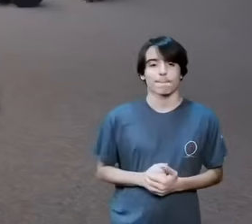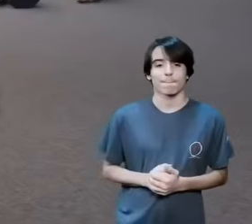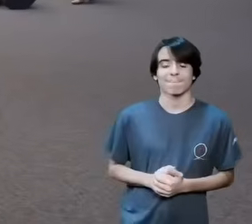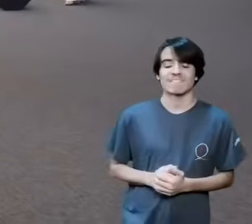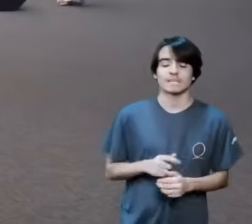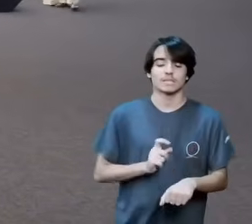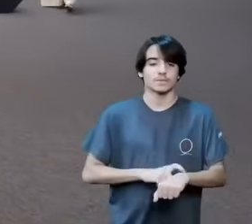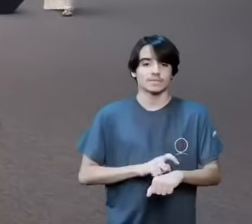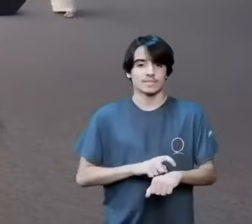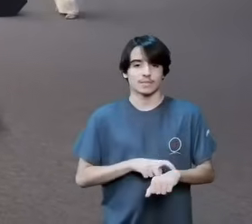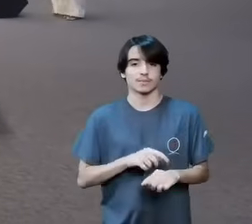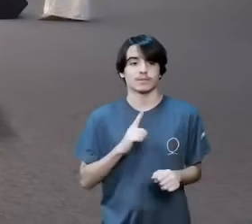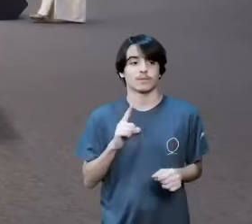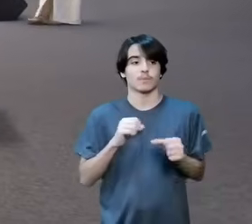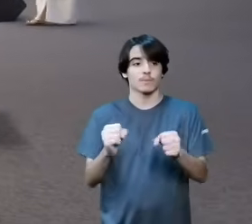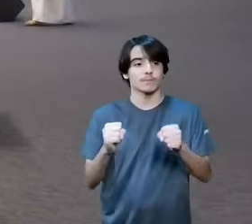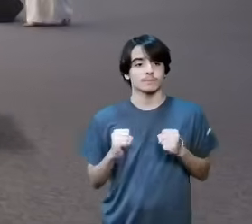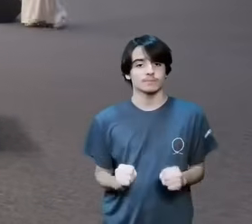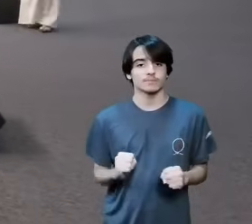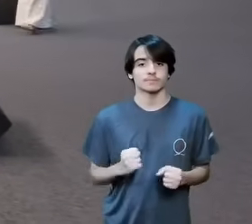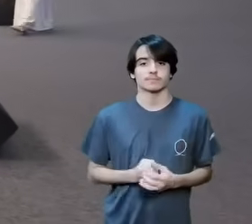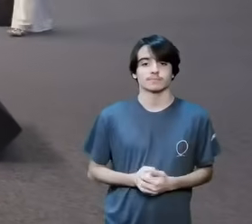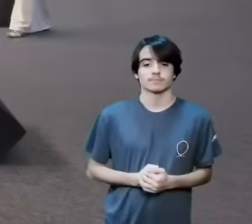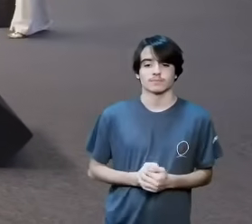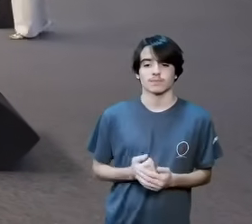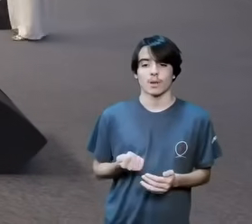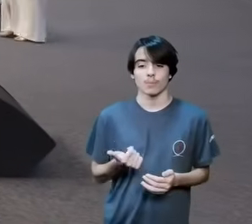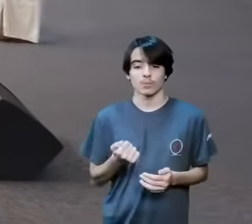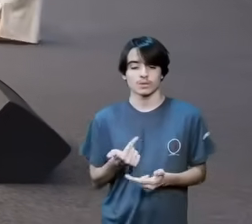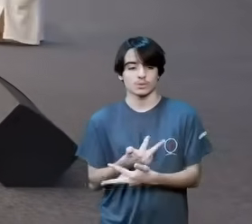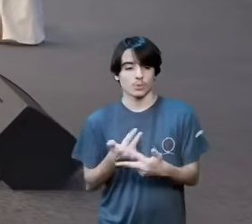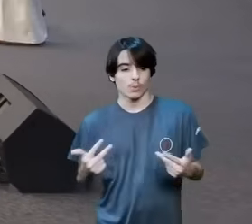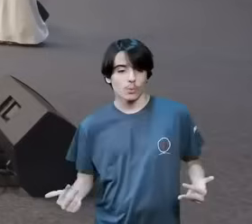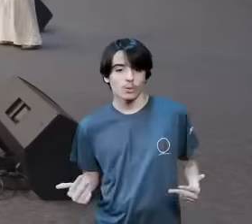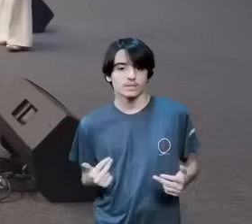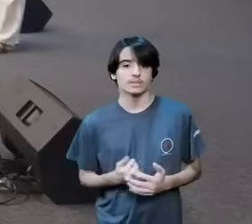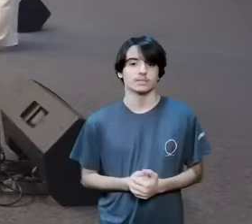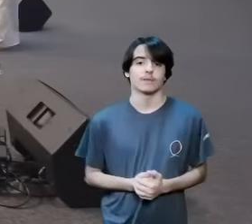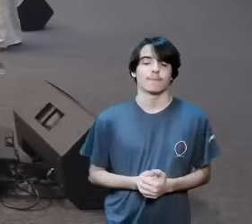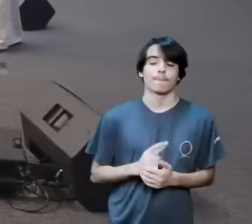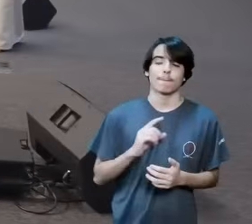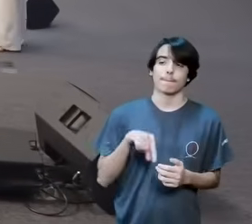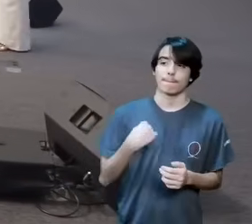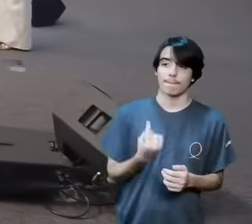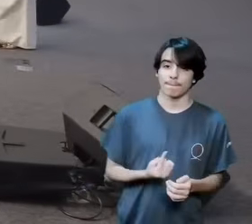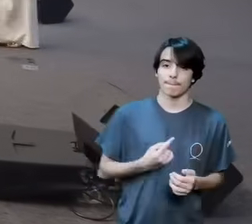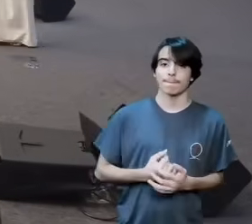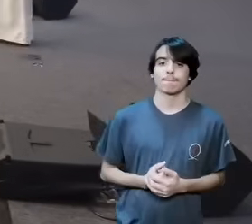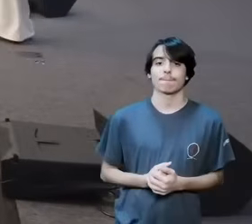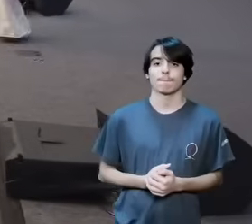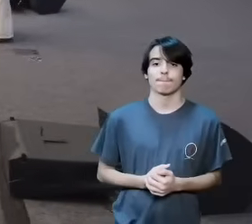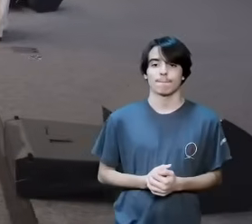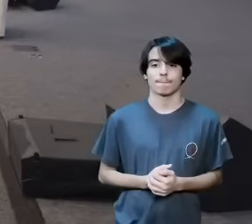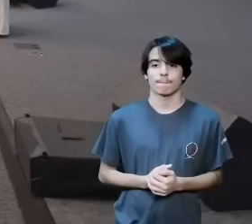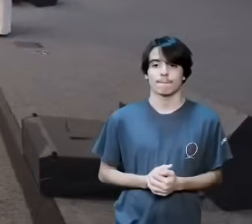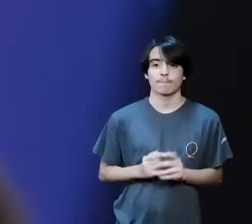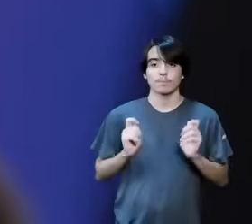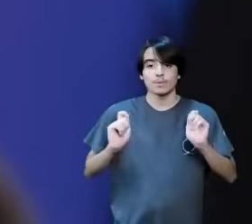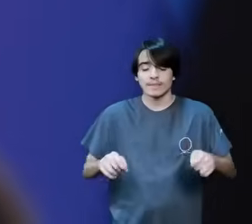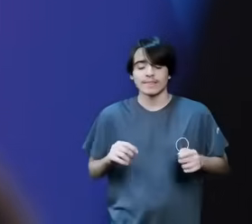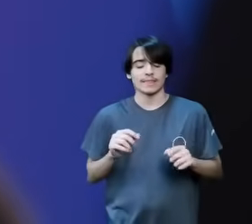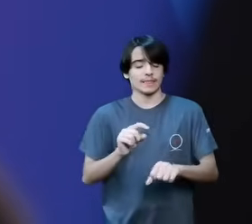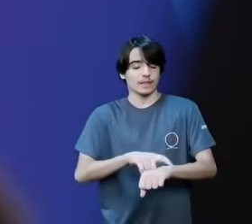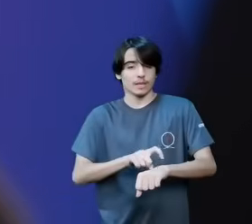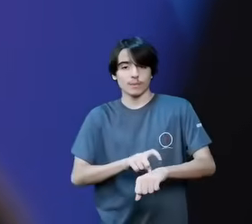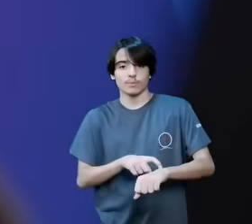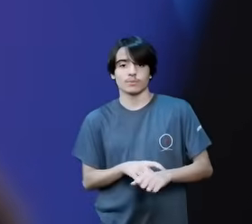um poder na nossa vida que poucas coisas empregam, imprimem sobre nós tanto poder quanto o tempo.